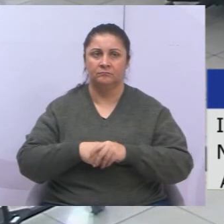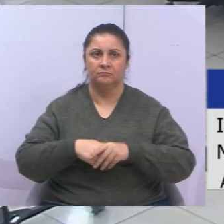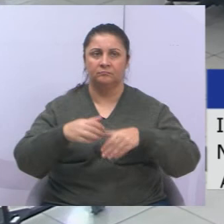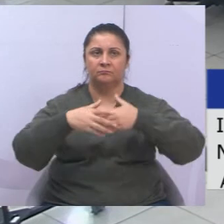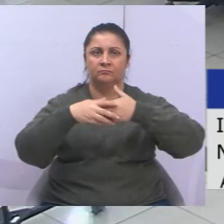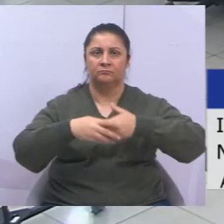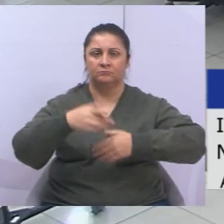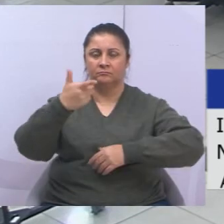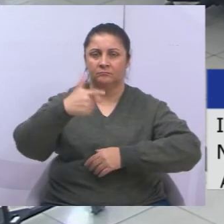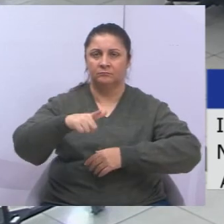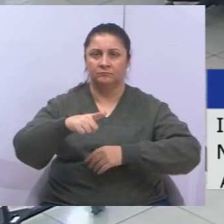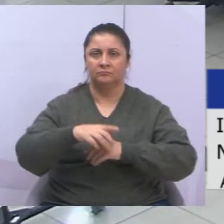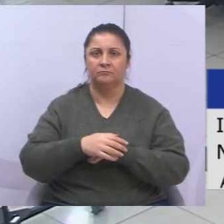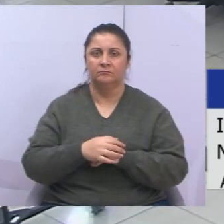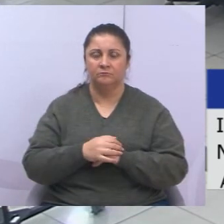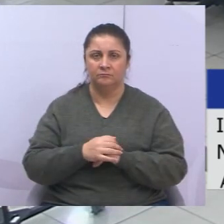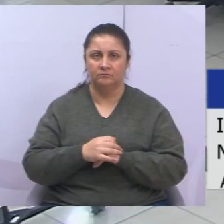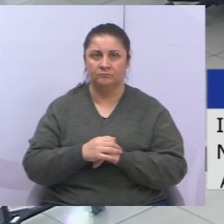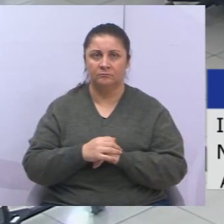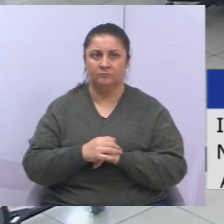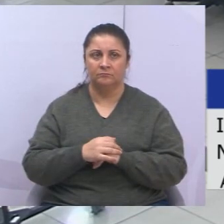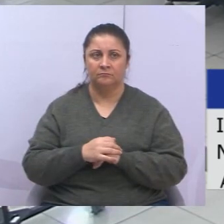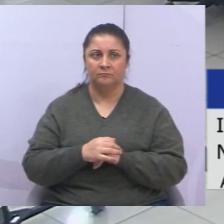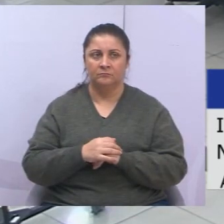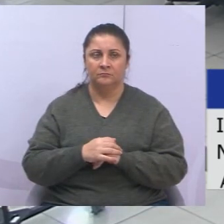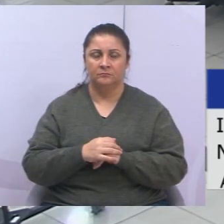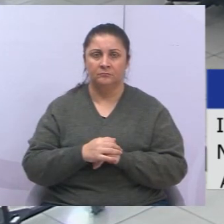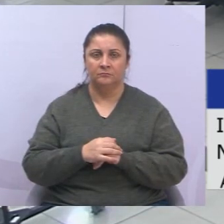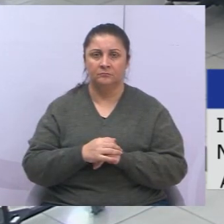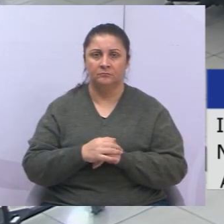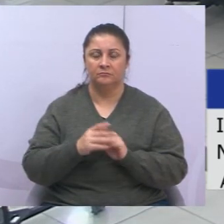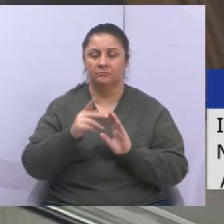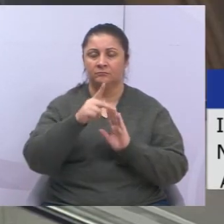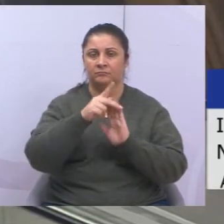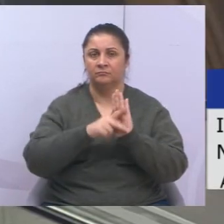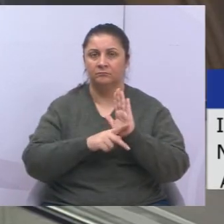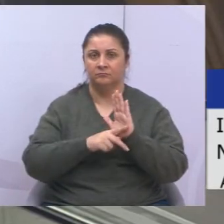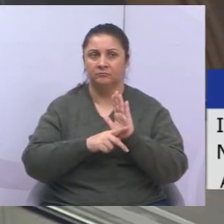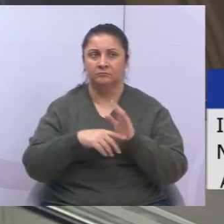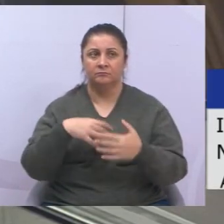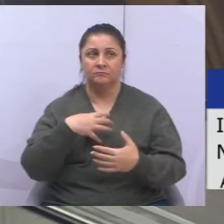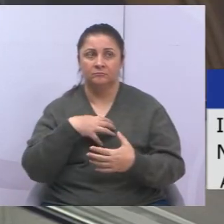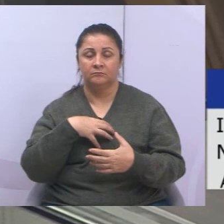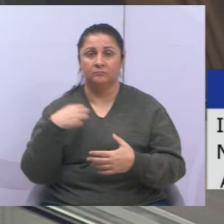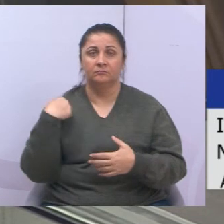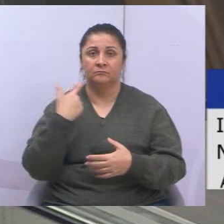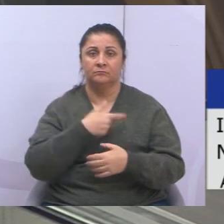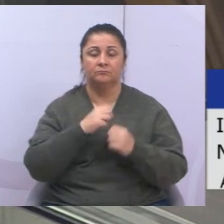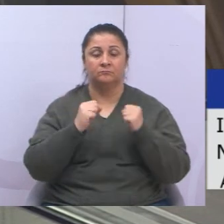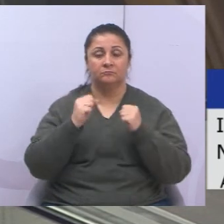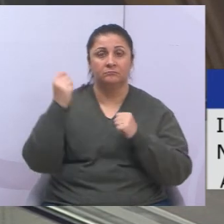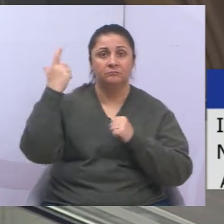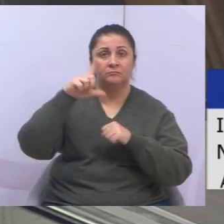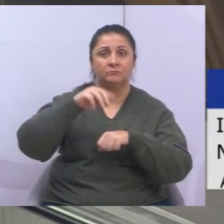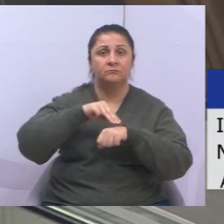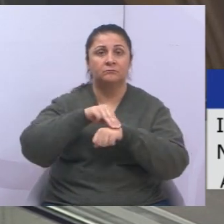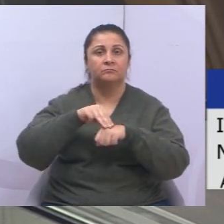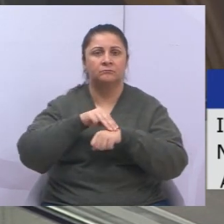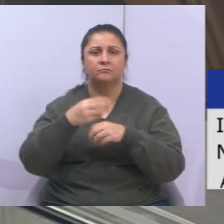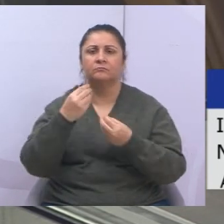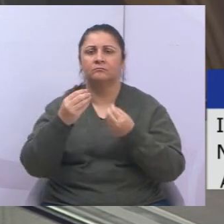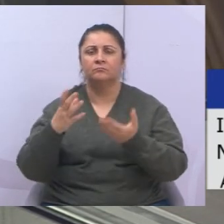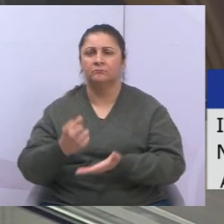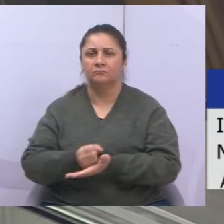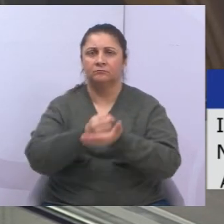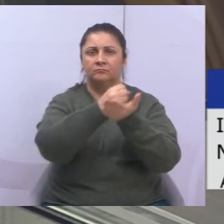cumprimentando novamente o vereador Rogério Timóteo. Esse projeto é uma maneira de a gente poder discutir como